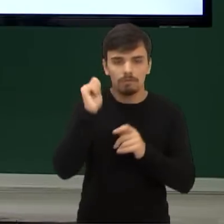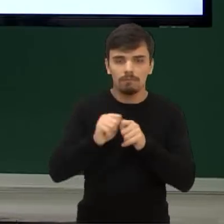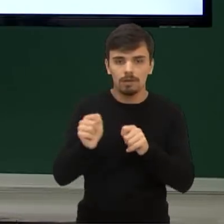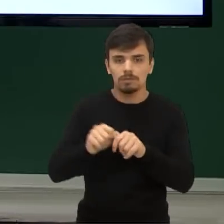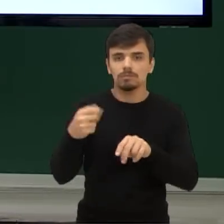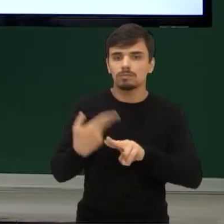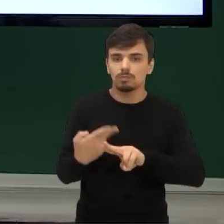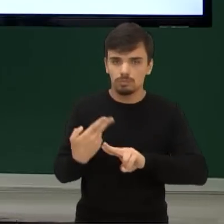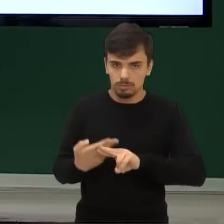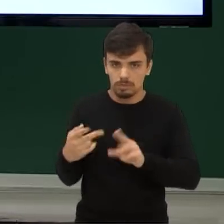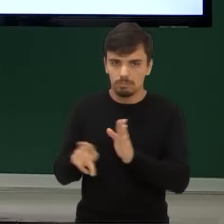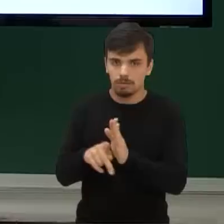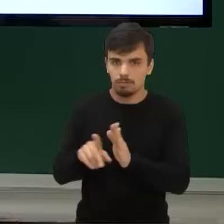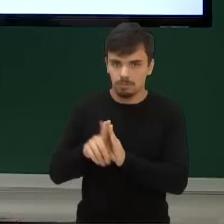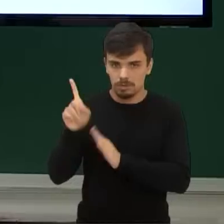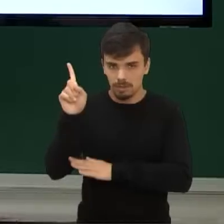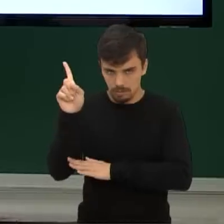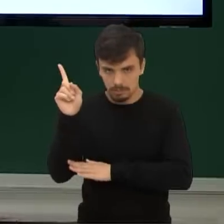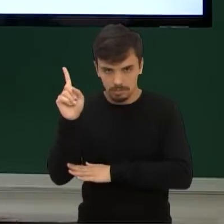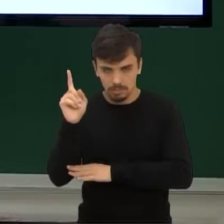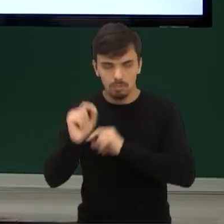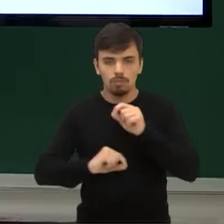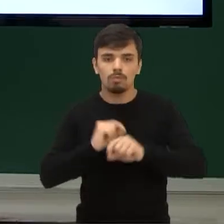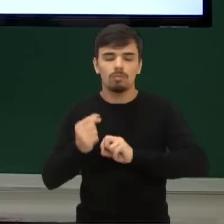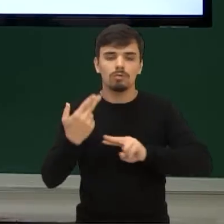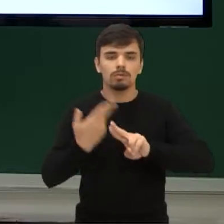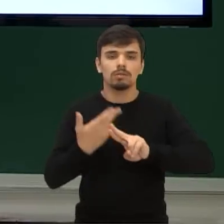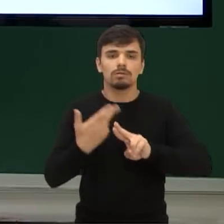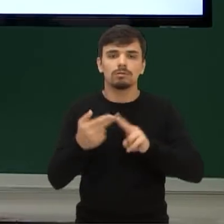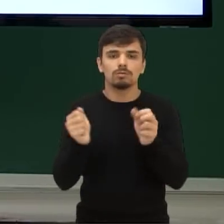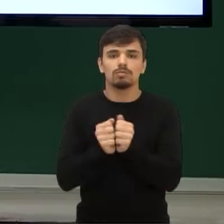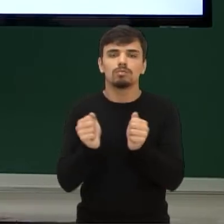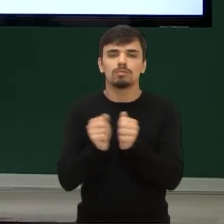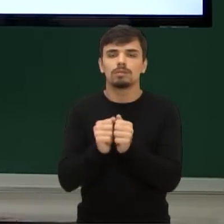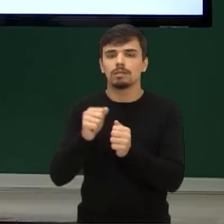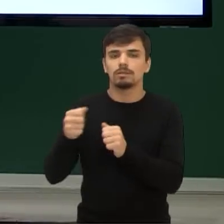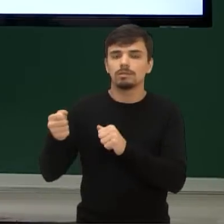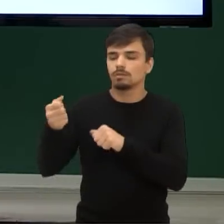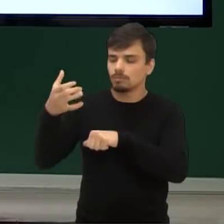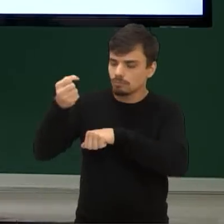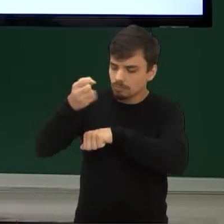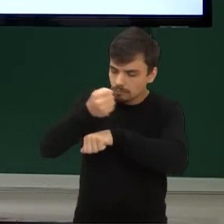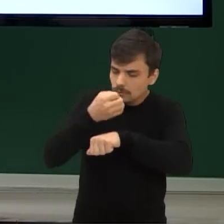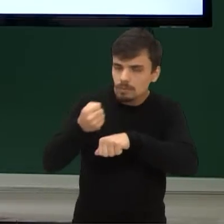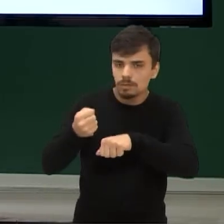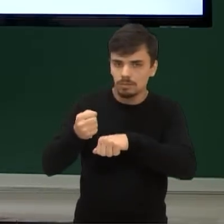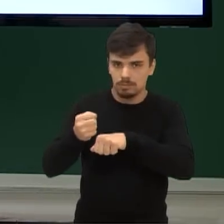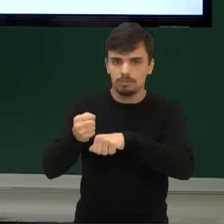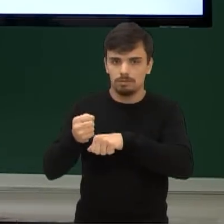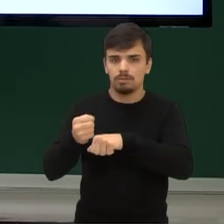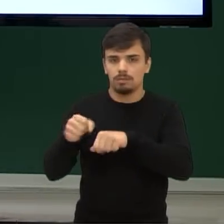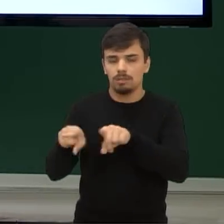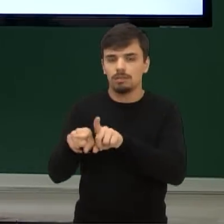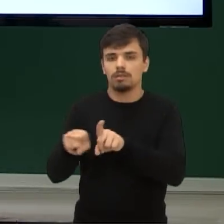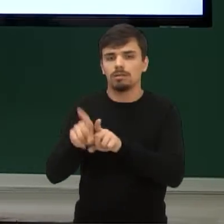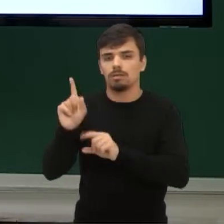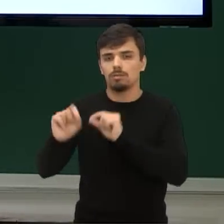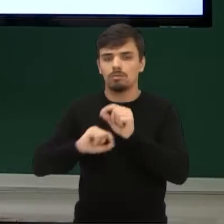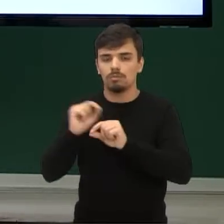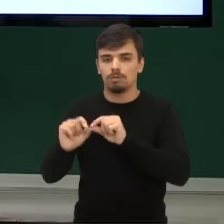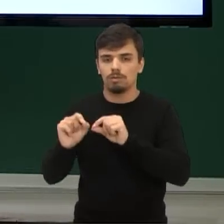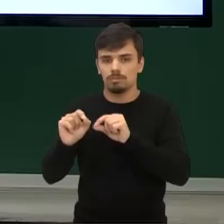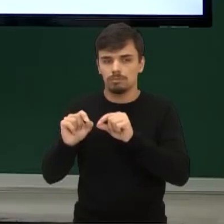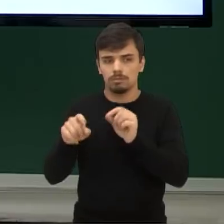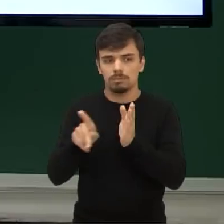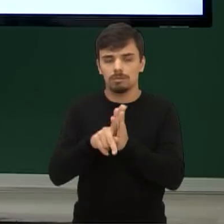uso do diafragma utilizam junto um gel chamado gel espermicida. Esse gel ele é passado